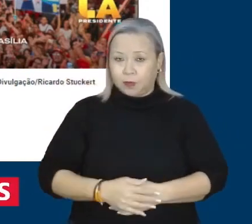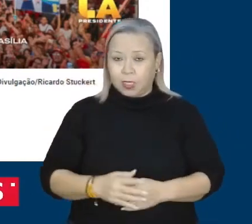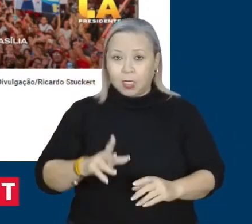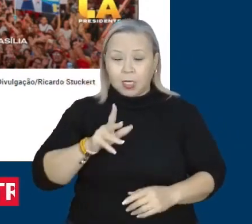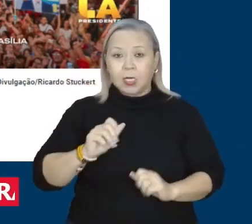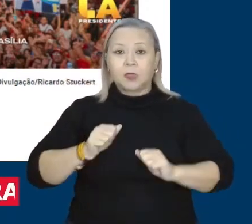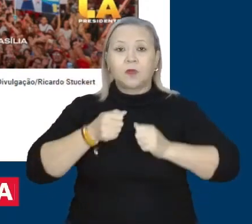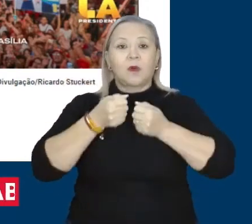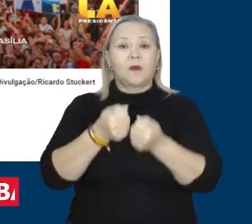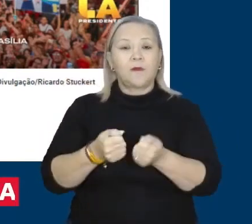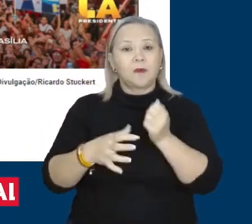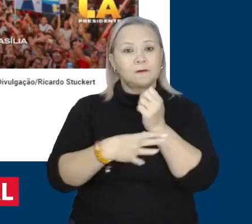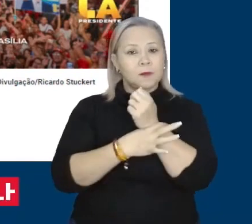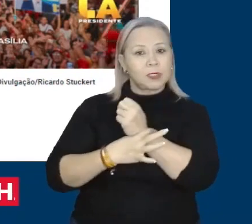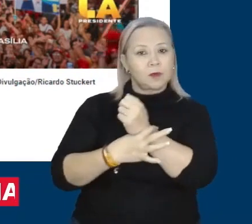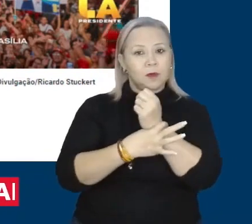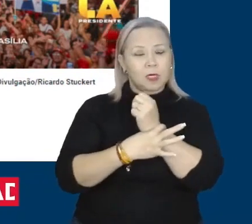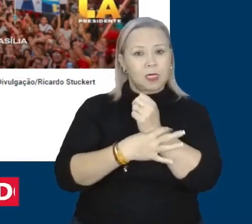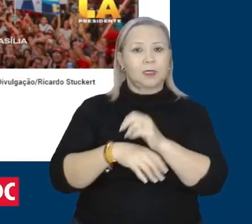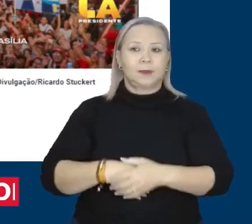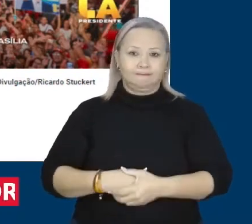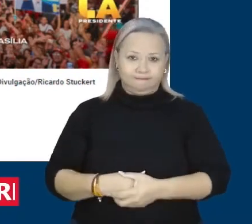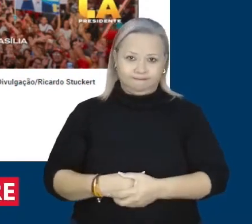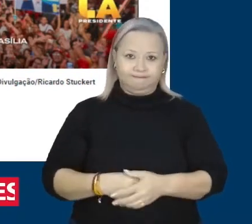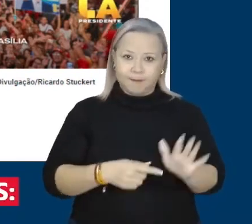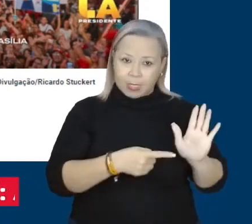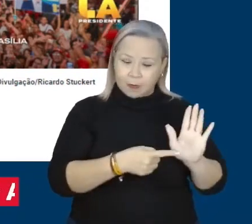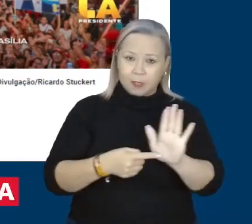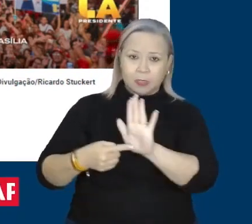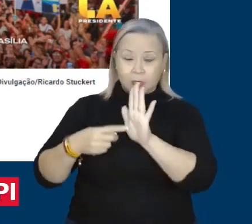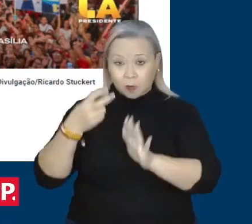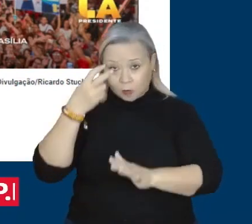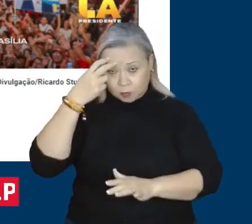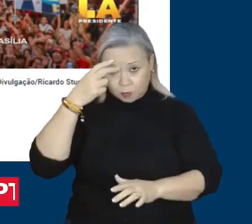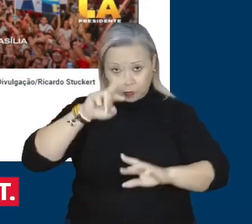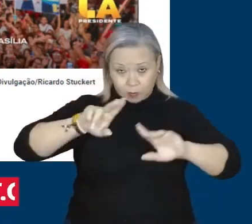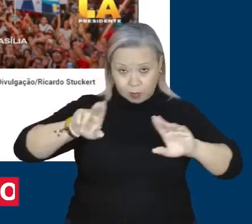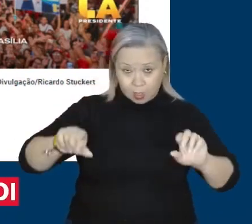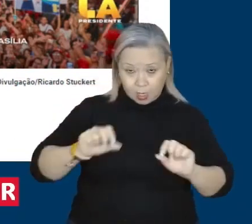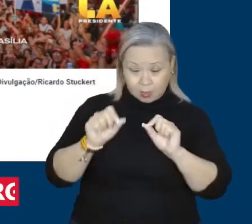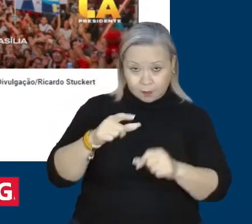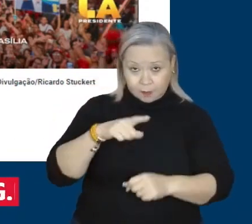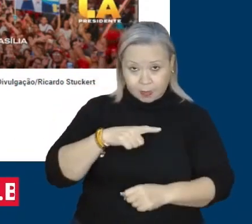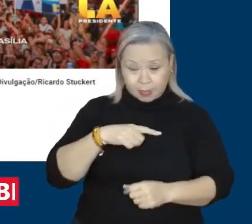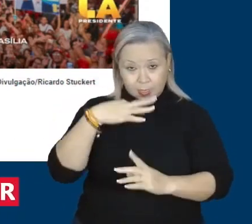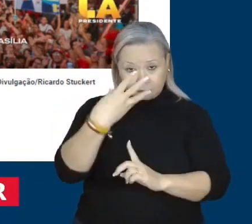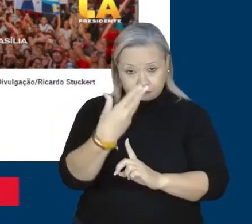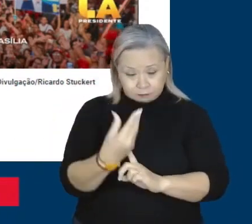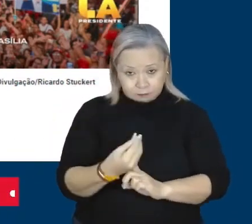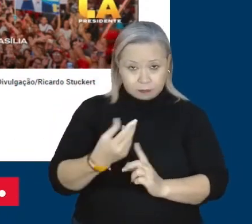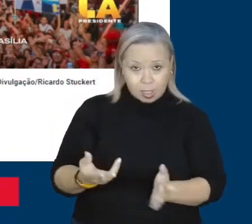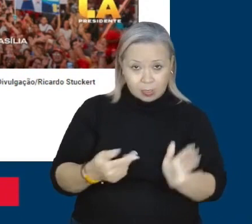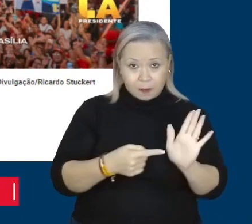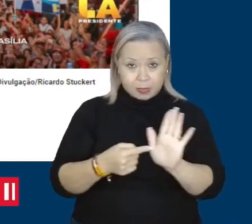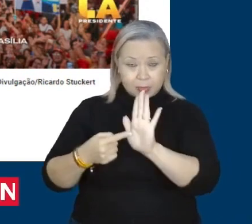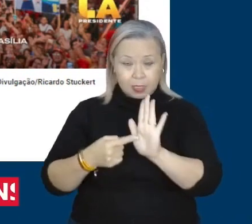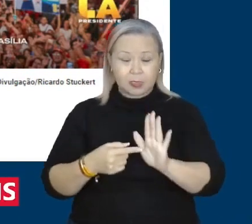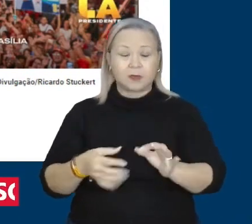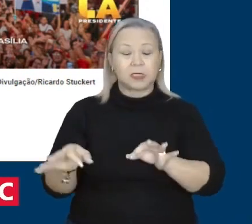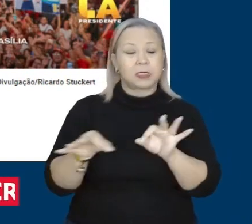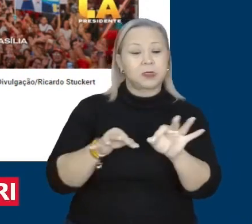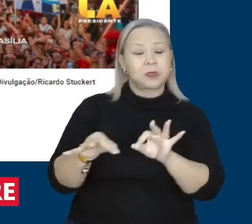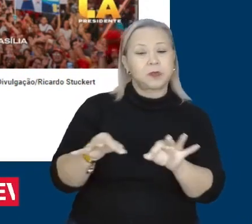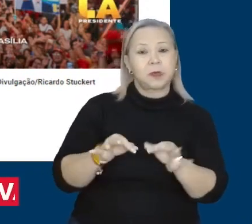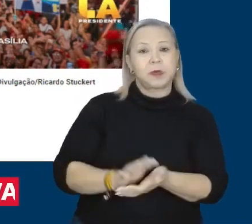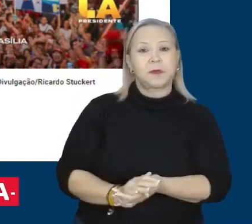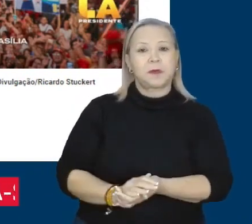da segurança, né? Além das exibições culturais e muito mais que está sendo preparado aí para você